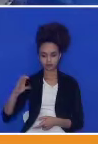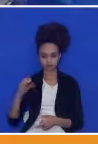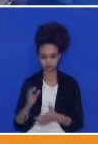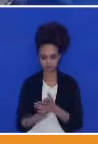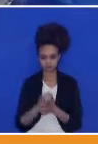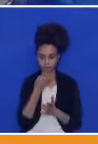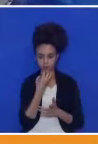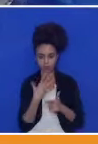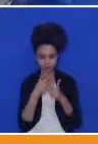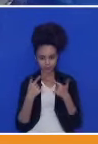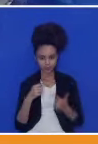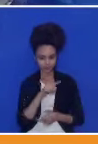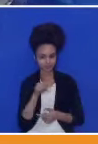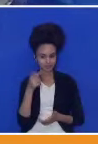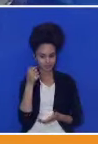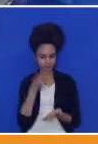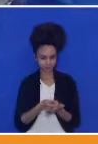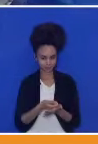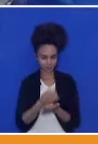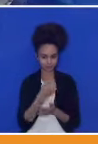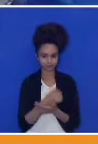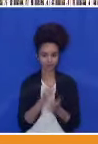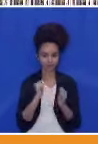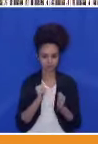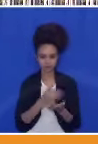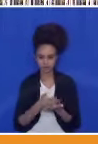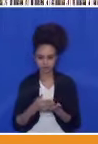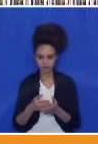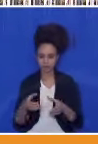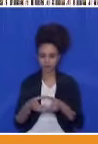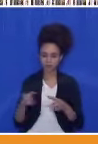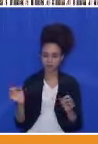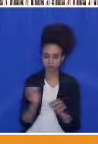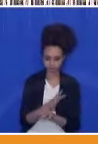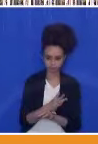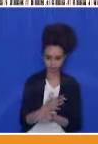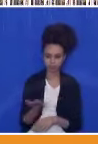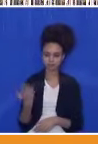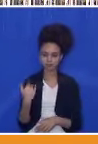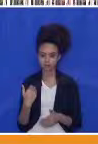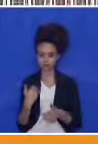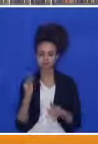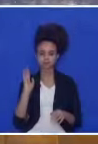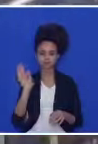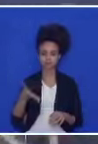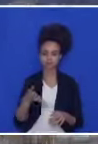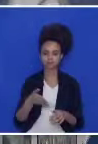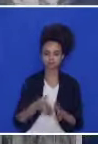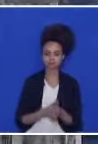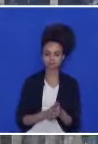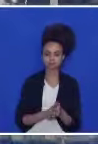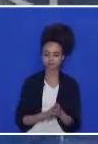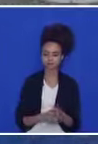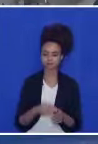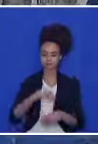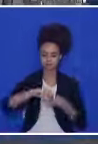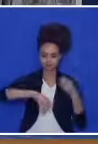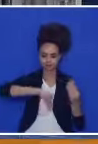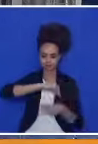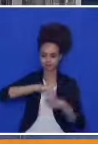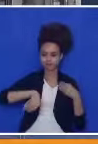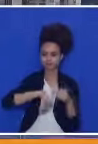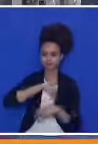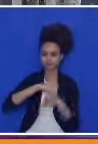R$ 5.933.458,99. Boa sorte para você que apostou. Podemos começar? Bolas posicionadas. Vamos lá? Valendo!